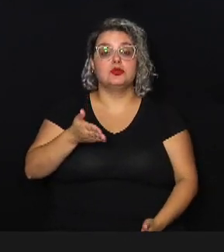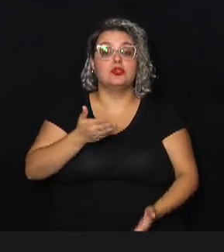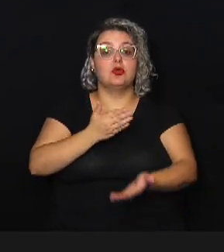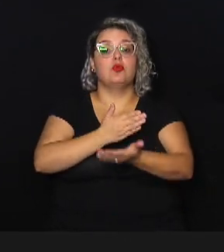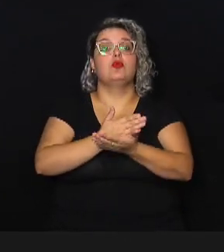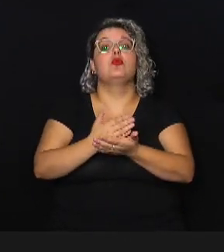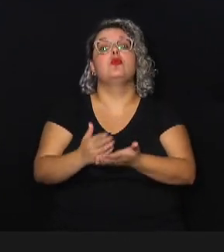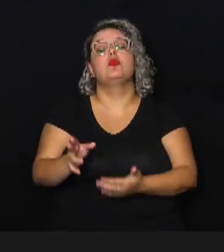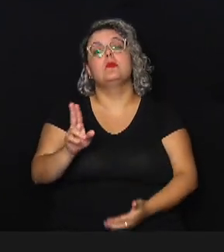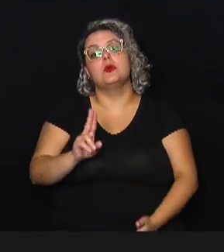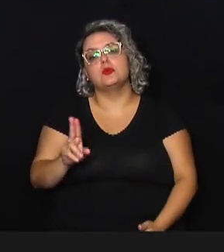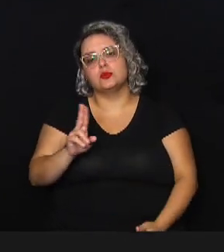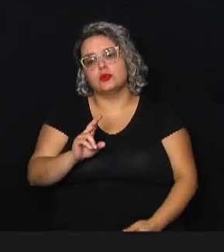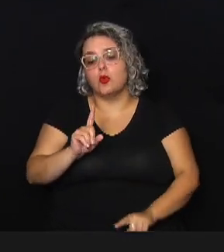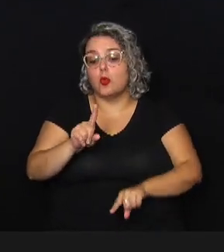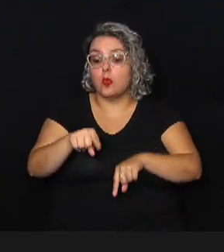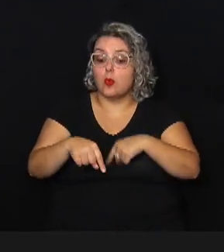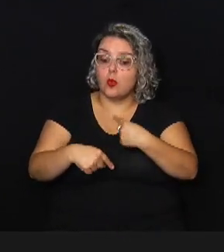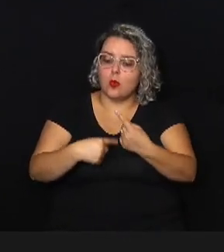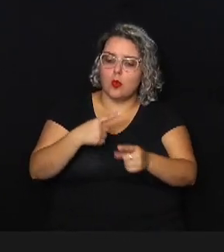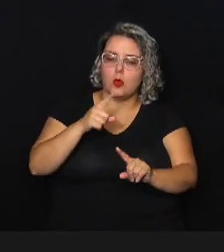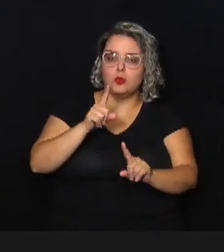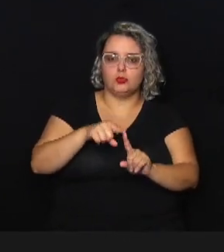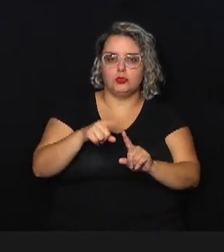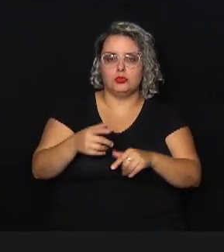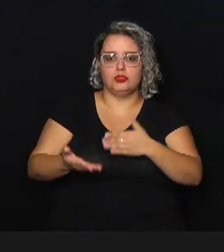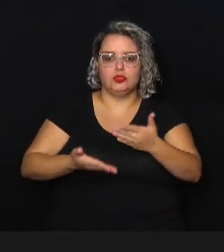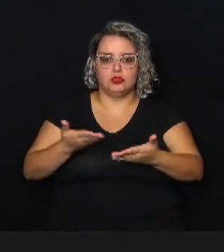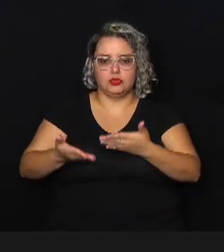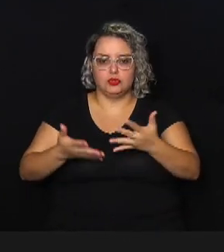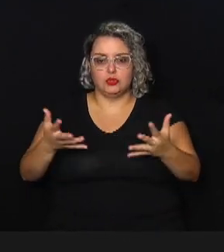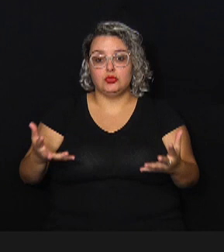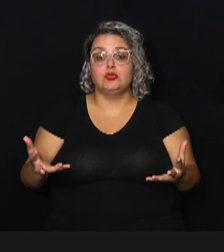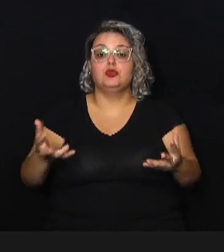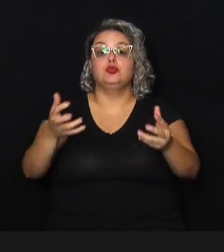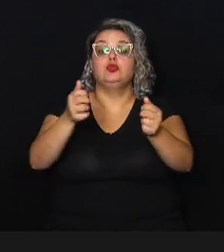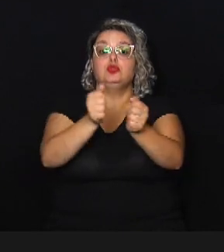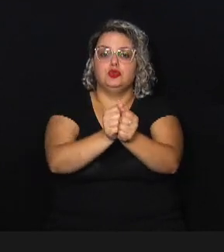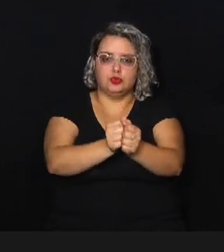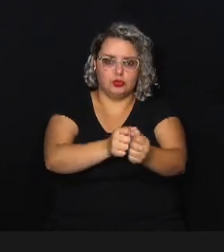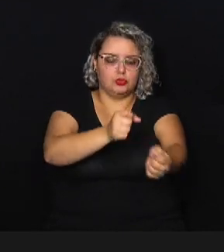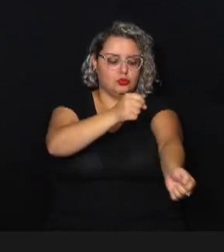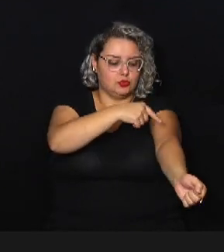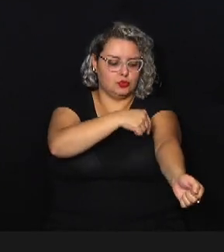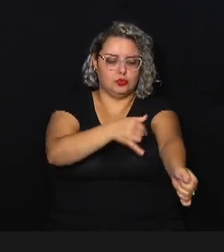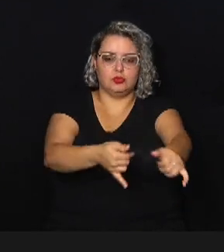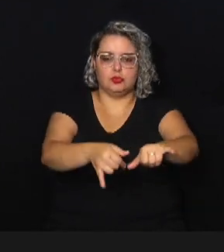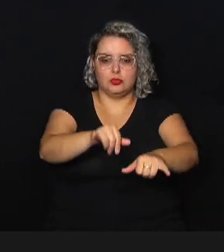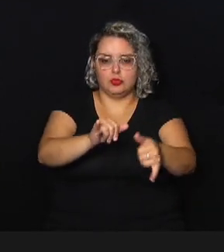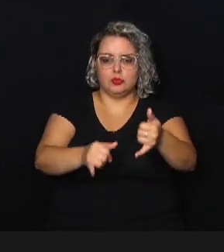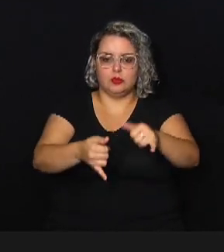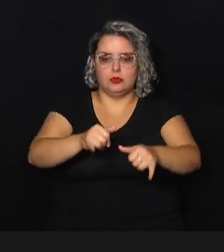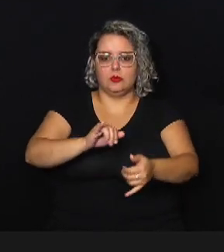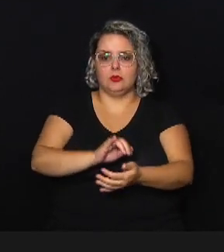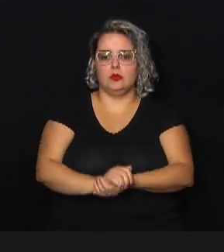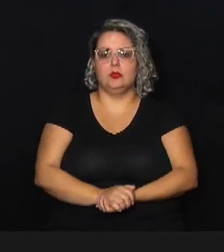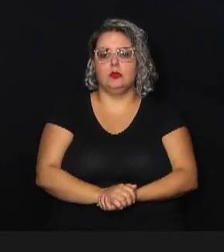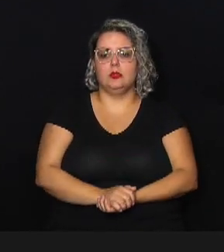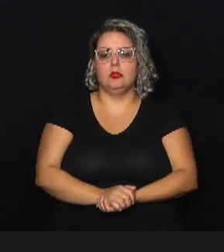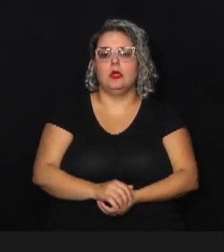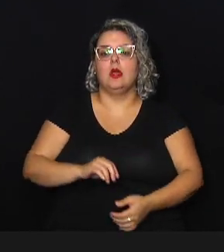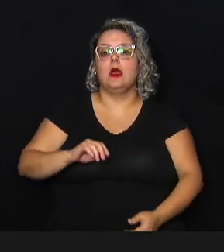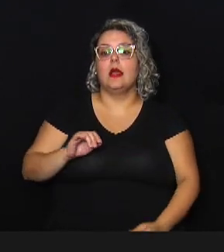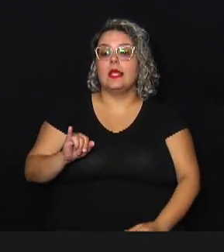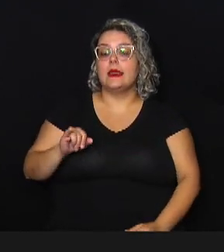a usar um outro tipo de tratamento junto com a quimioterapia, que está muito em moda agora, é a